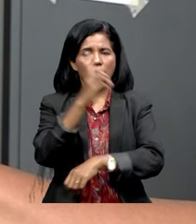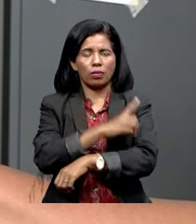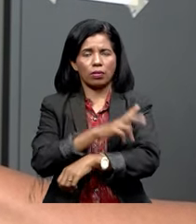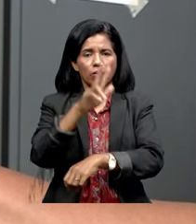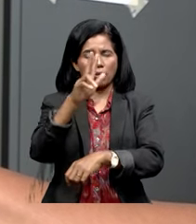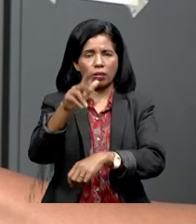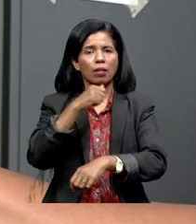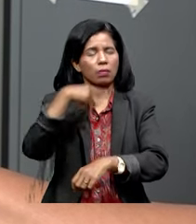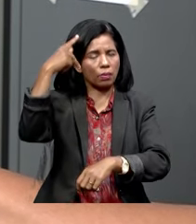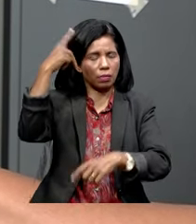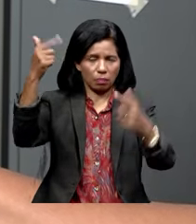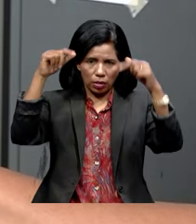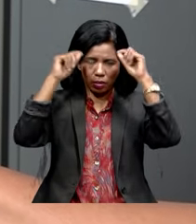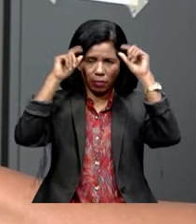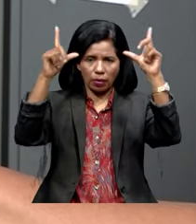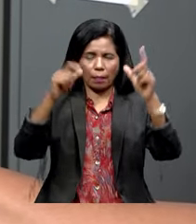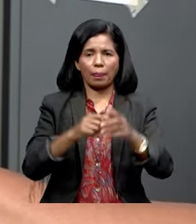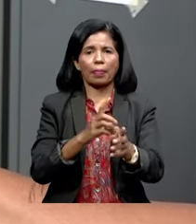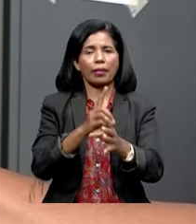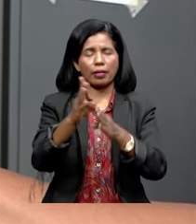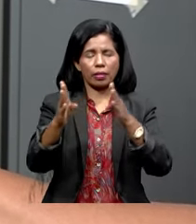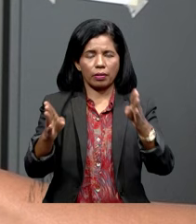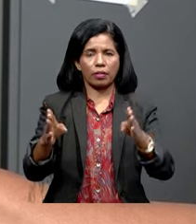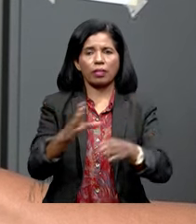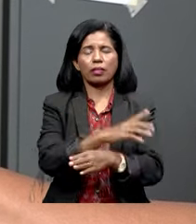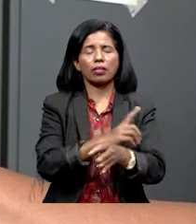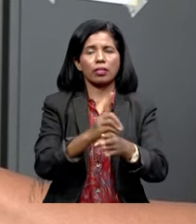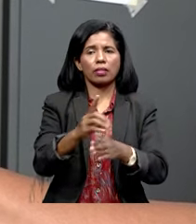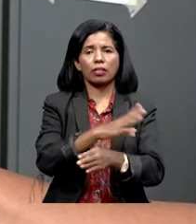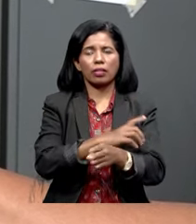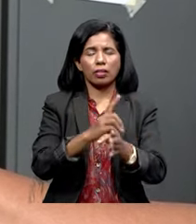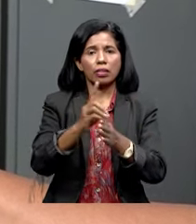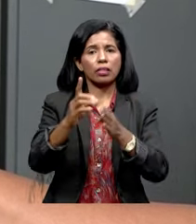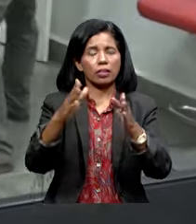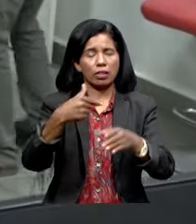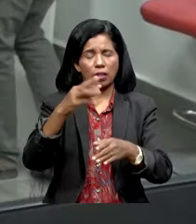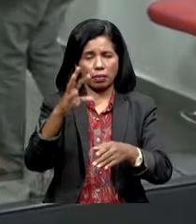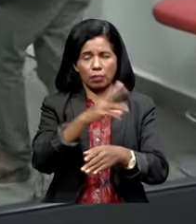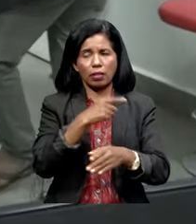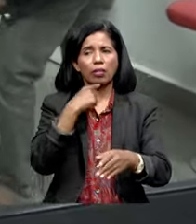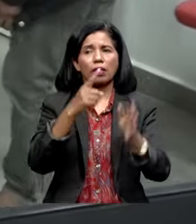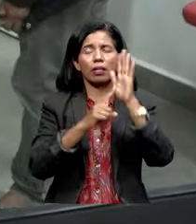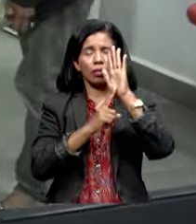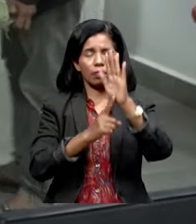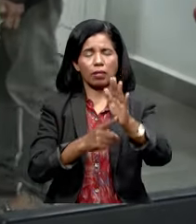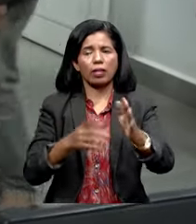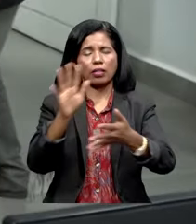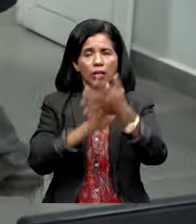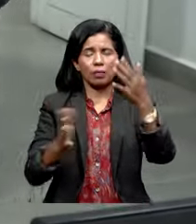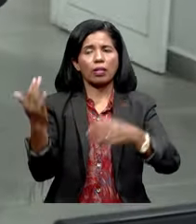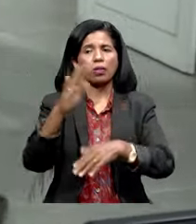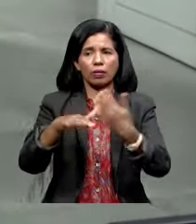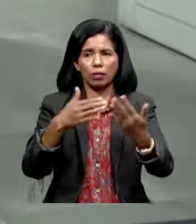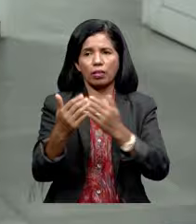Papa Francisco e Timor-Leste. Tu é diretor de informação GMN, durante ne GMN halo transmissão direita para evento Sira e Arailaran,